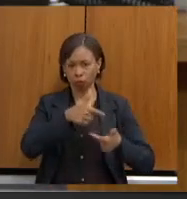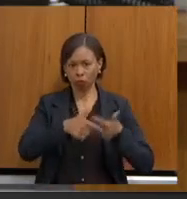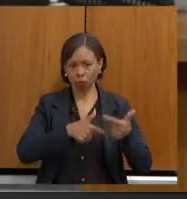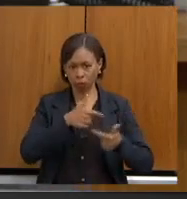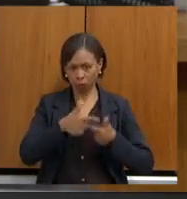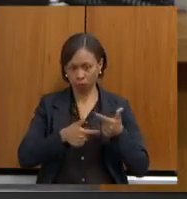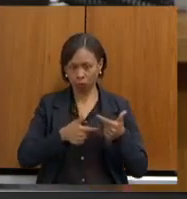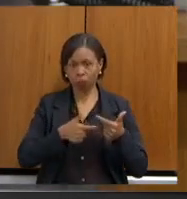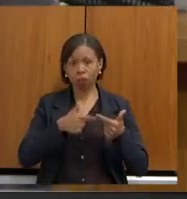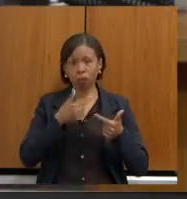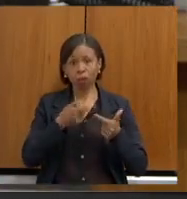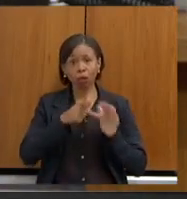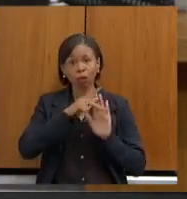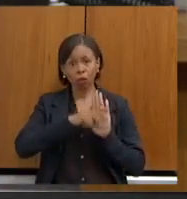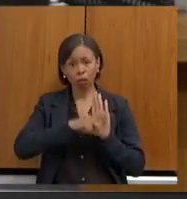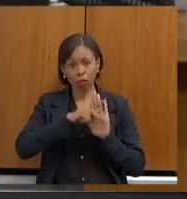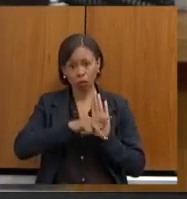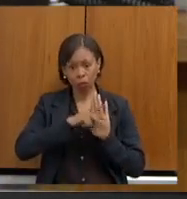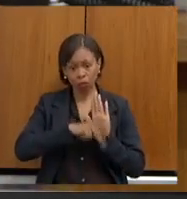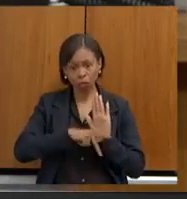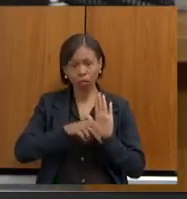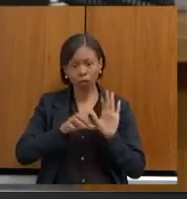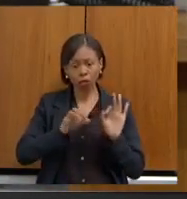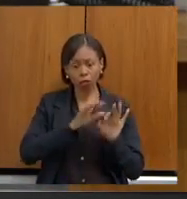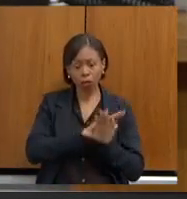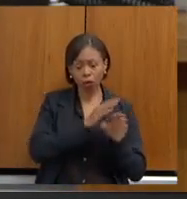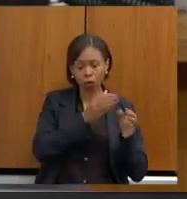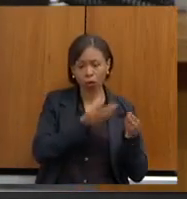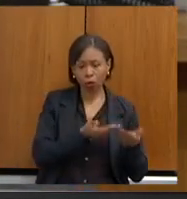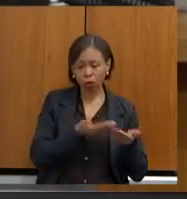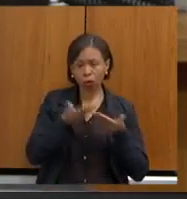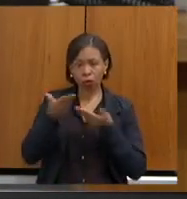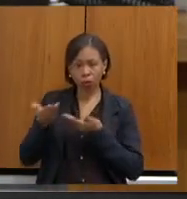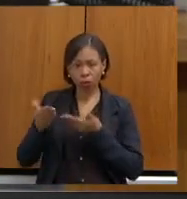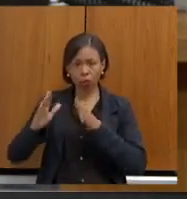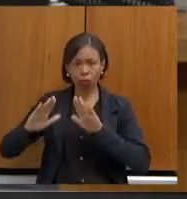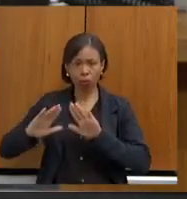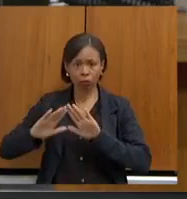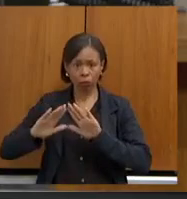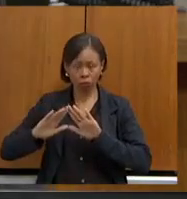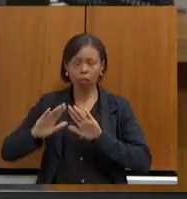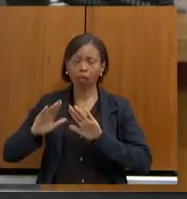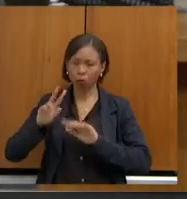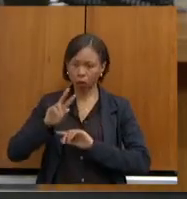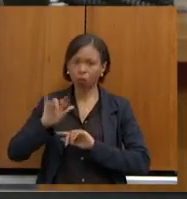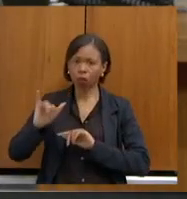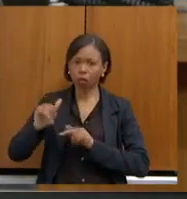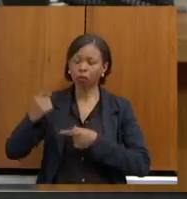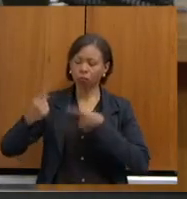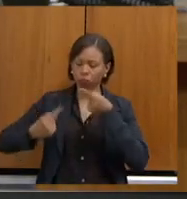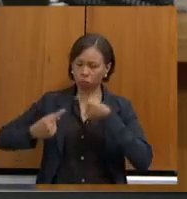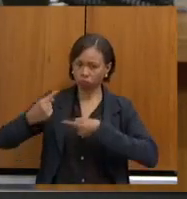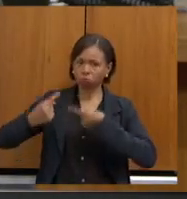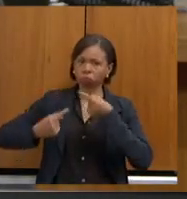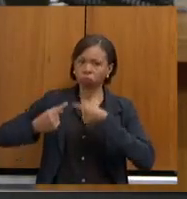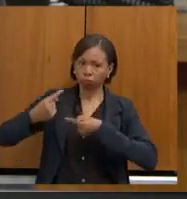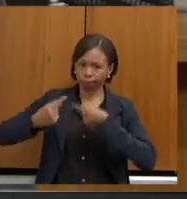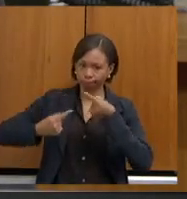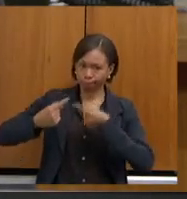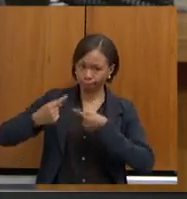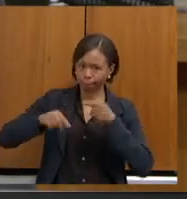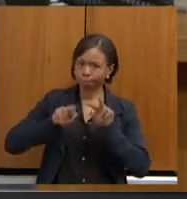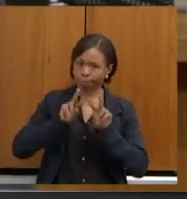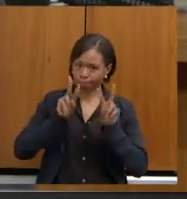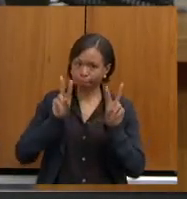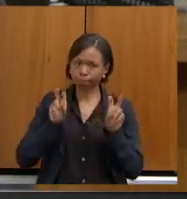assim que o projeto foi encaminhado aqui para essa casa esse assunto certamente será alvo de nossas discussões debates